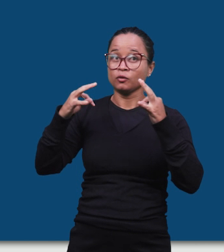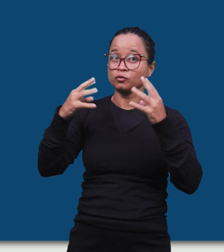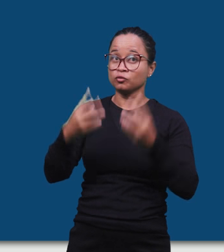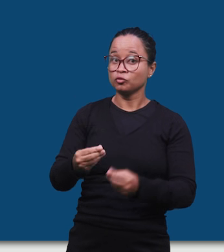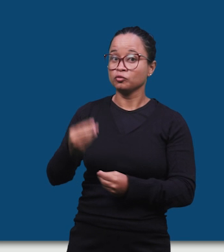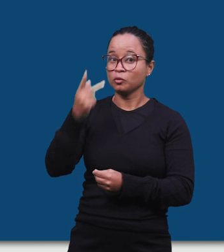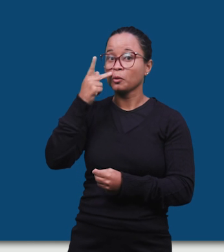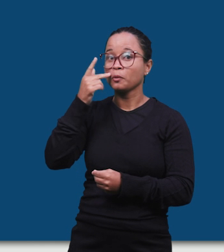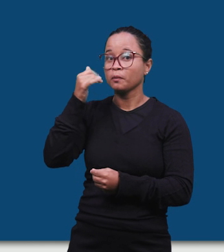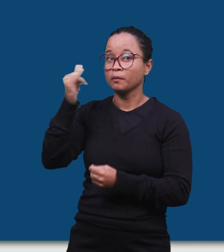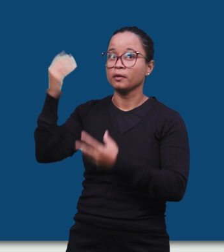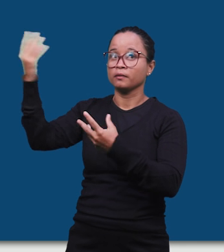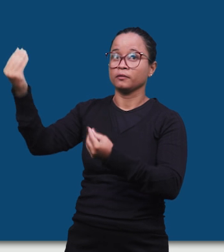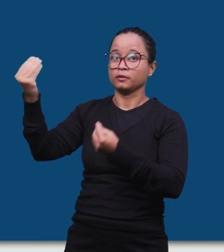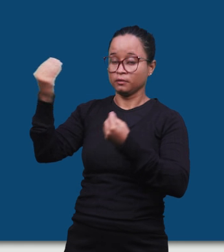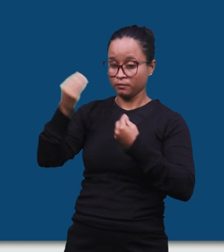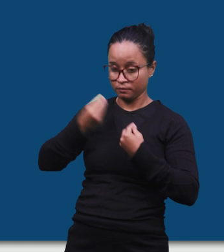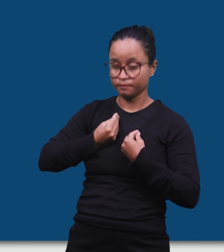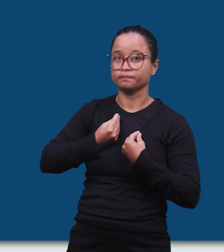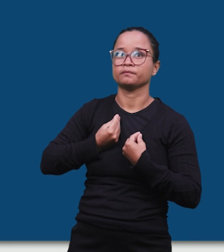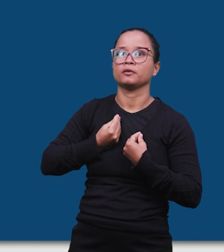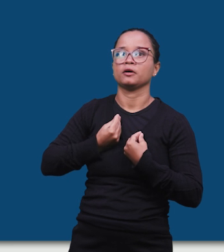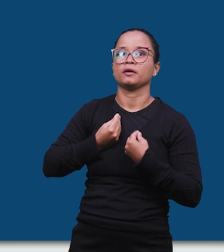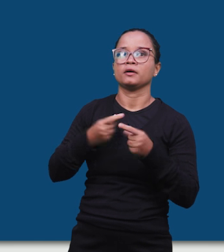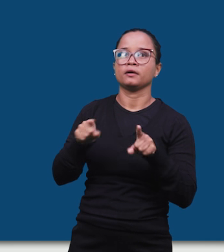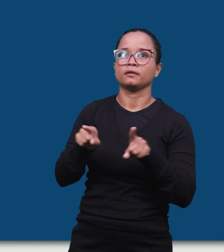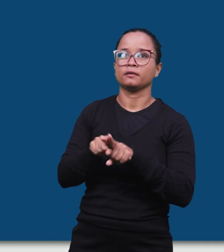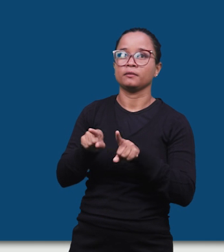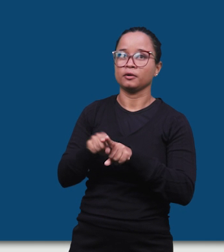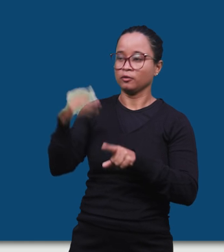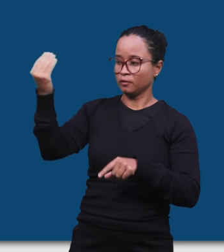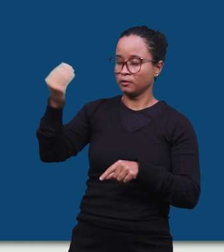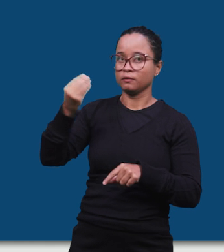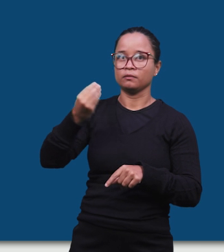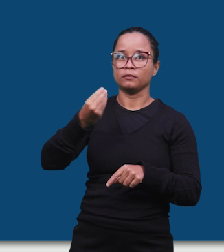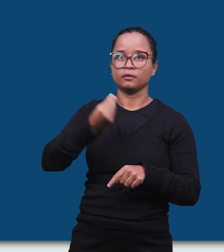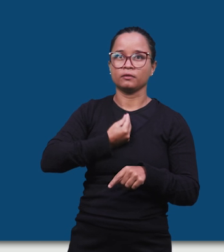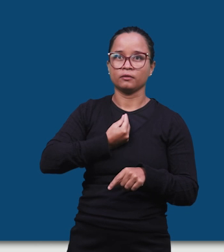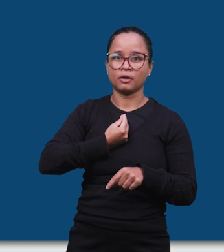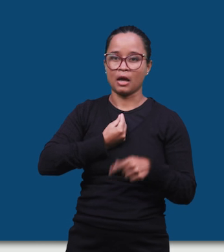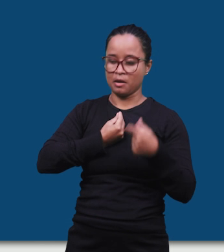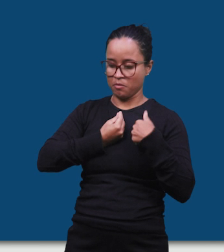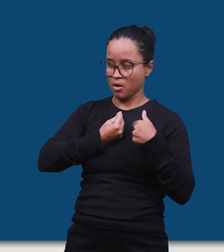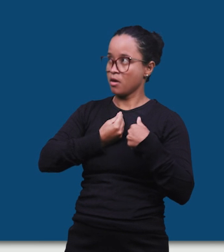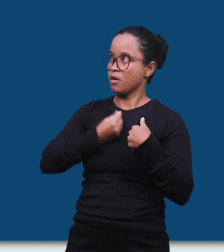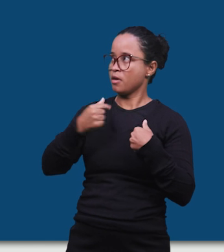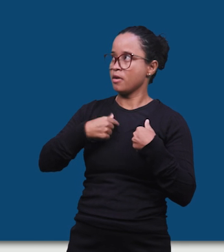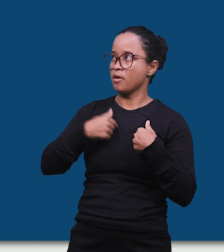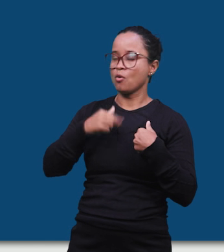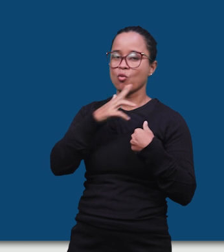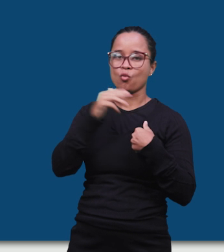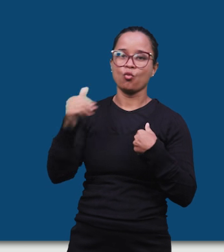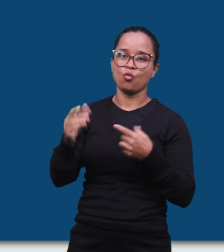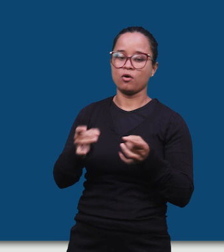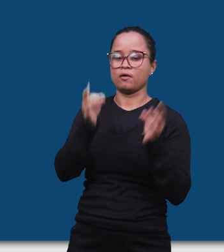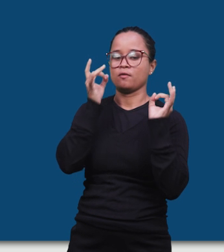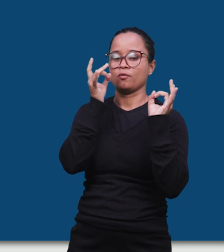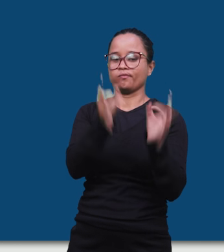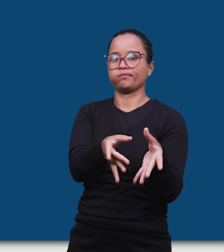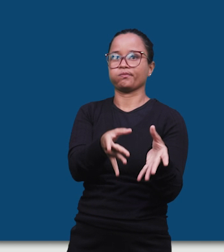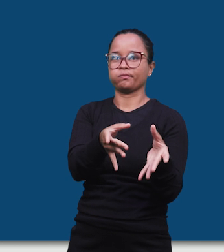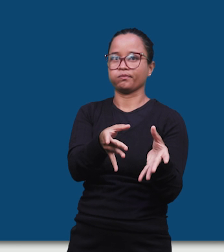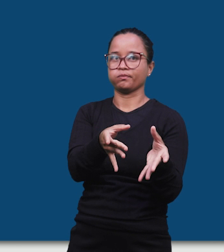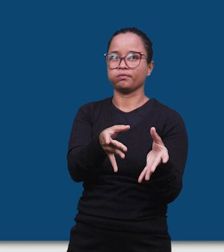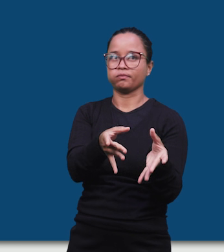que o Pai me dá virá a mim, e o que vem a mim, de maneira nenhuma o